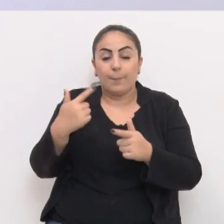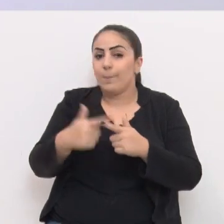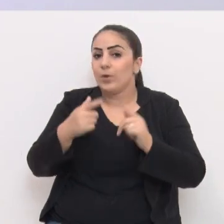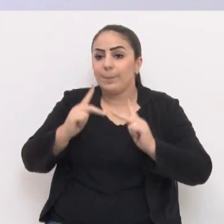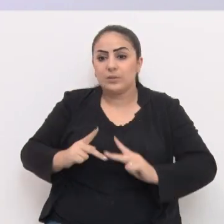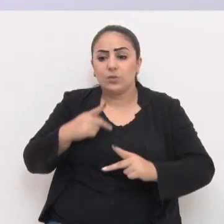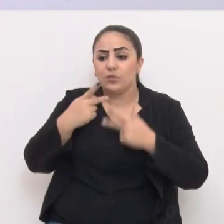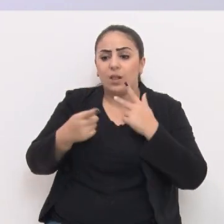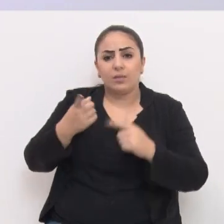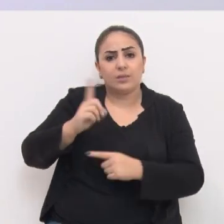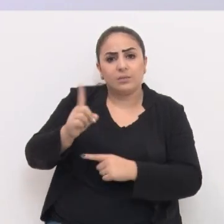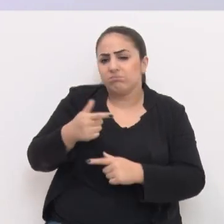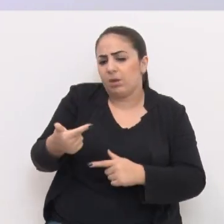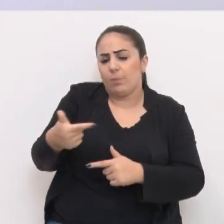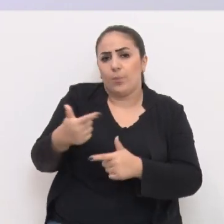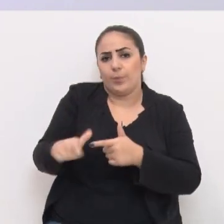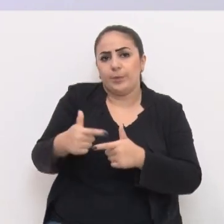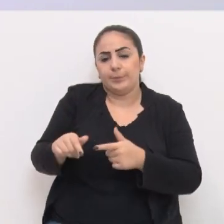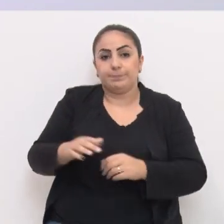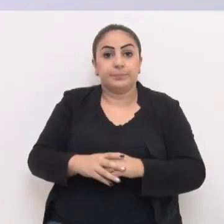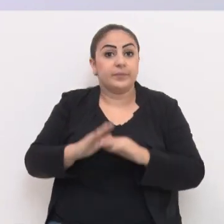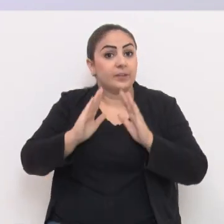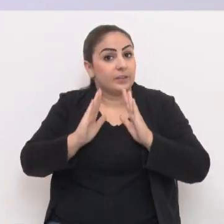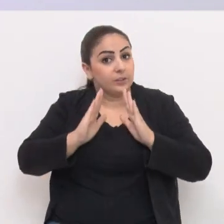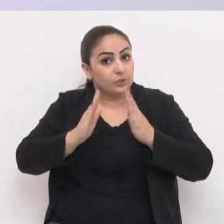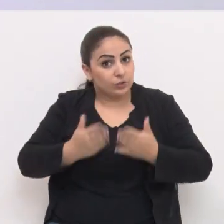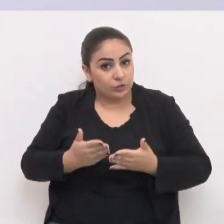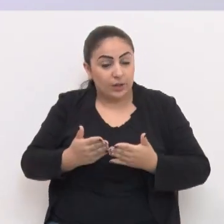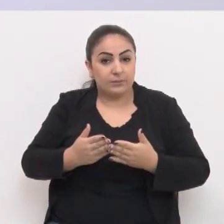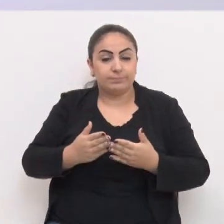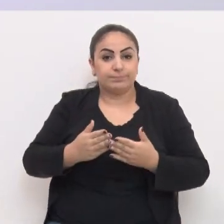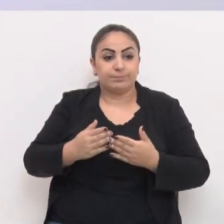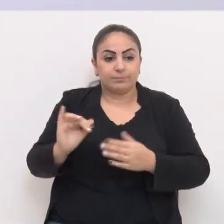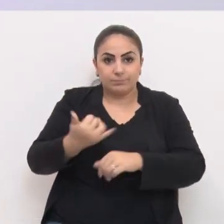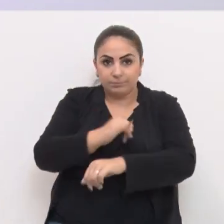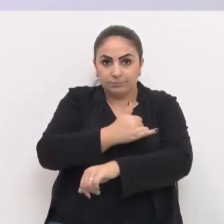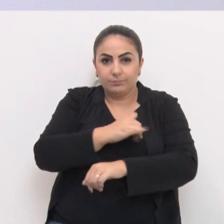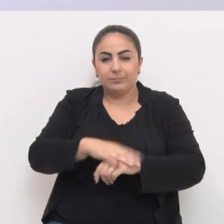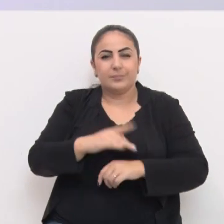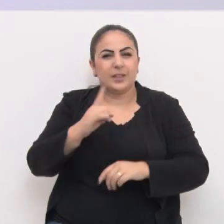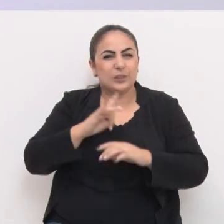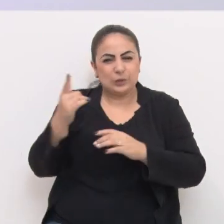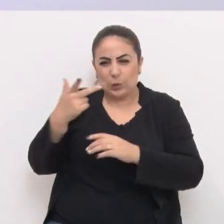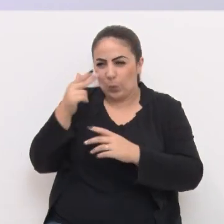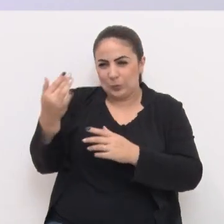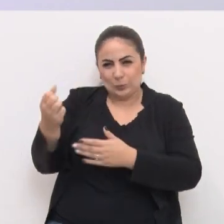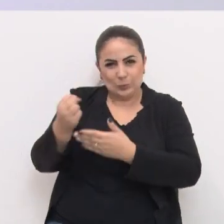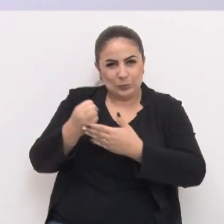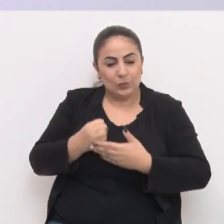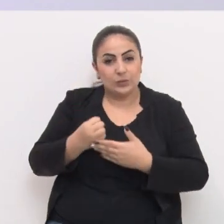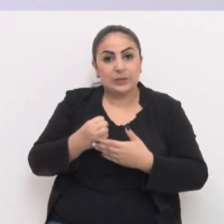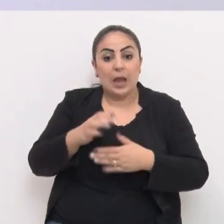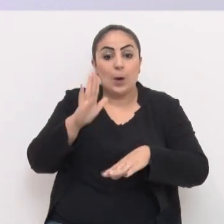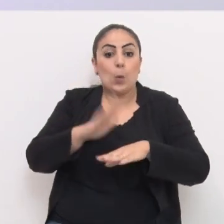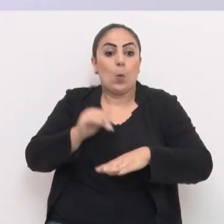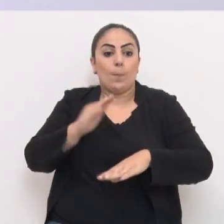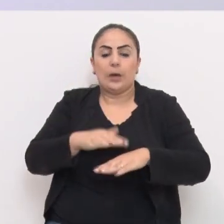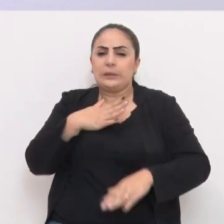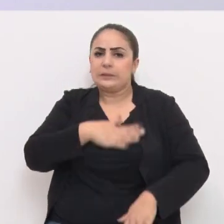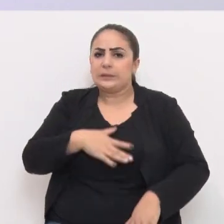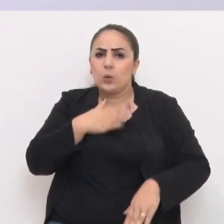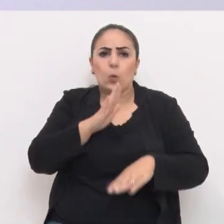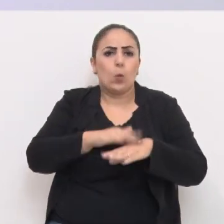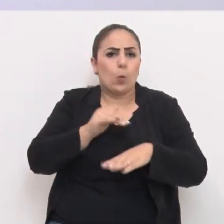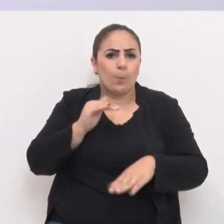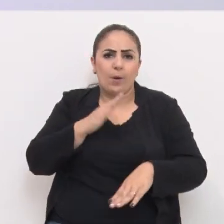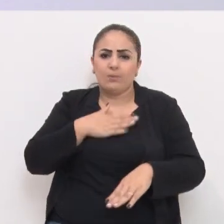pessoas negam que estão com um problema. Já na obesidade, e aí vem isso que tu trouxe, né, que é a culpa, o indivíduo se